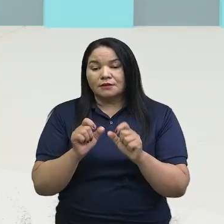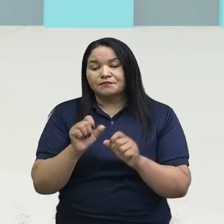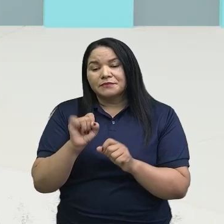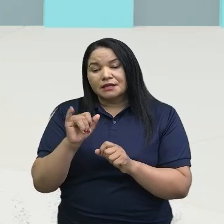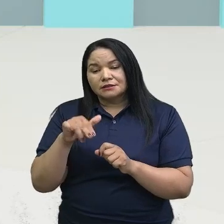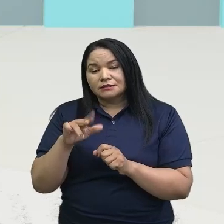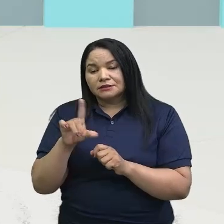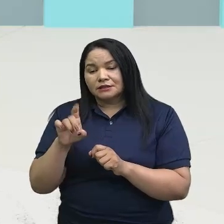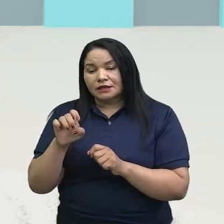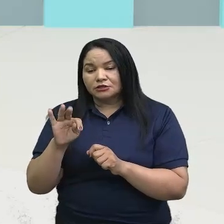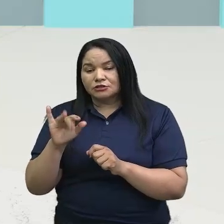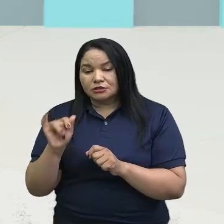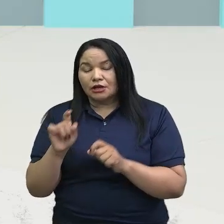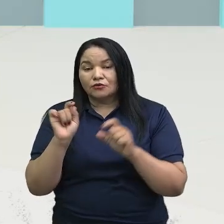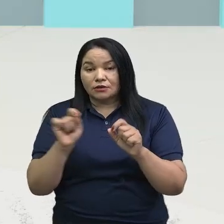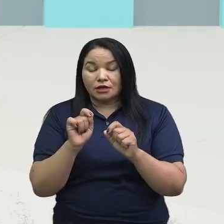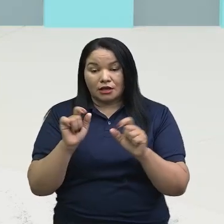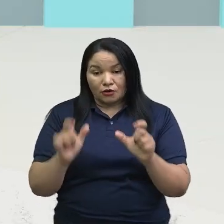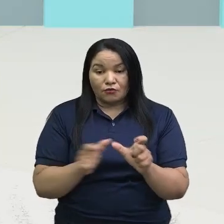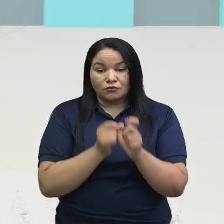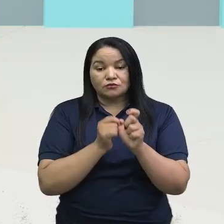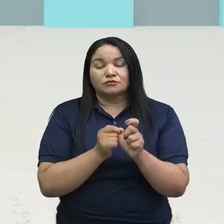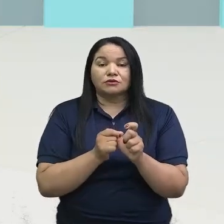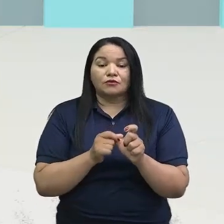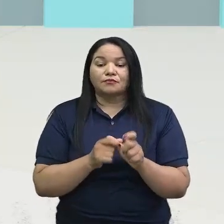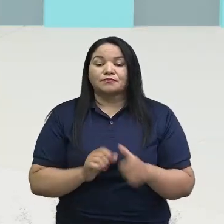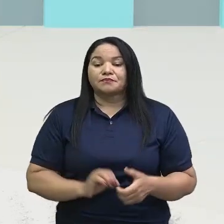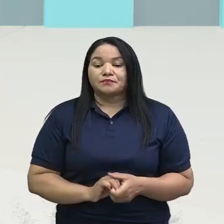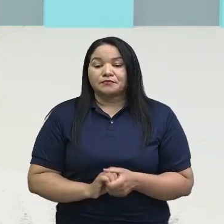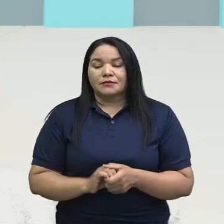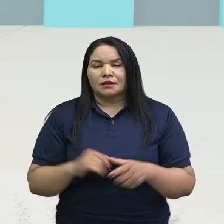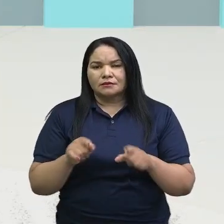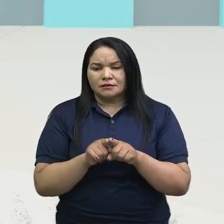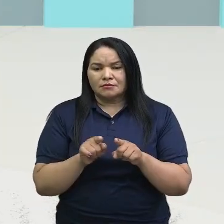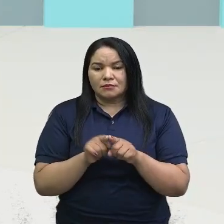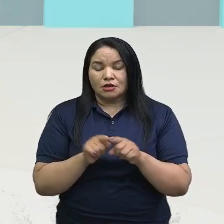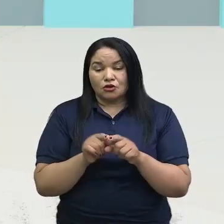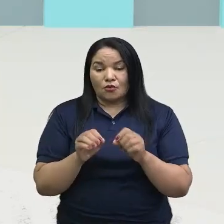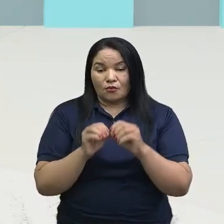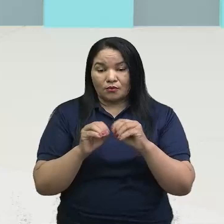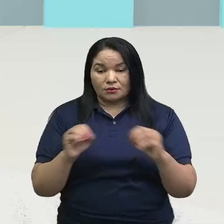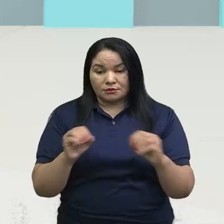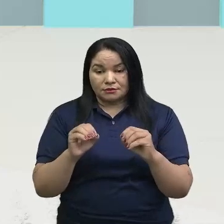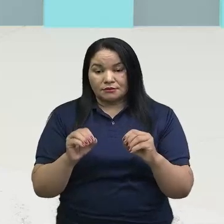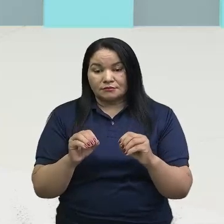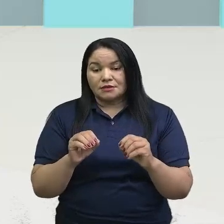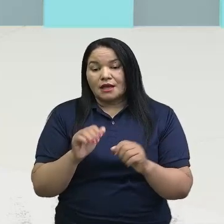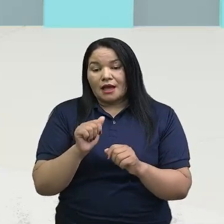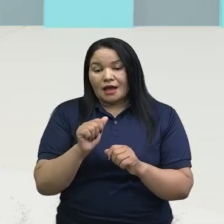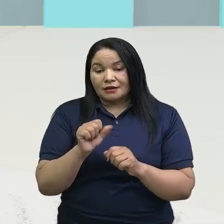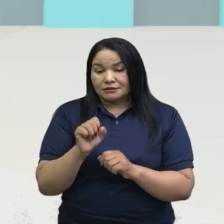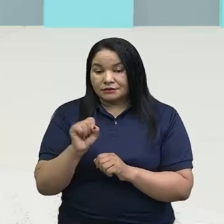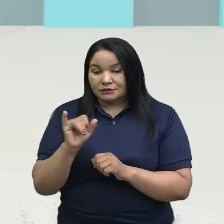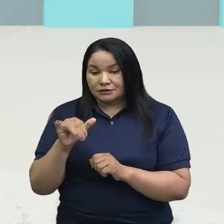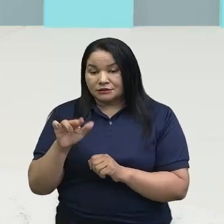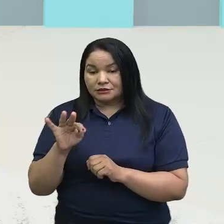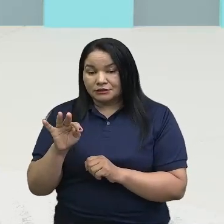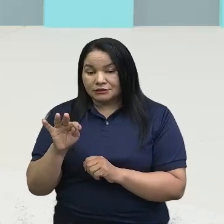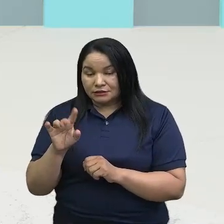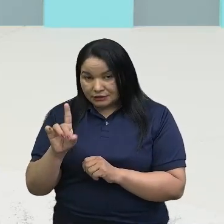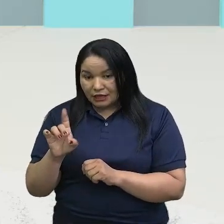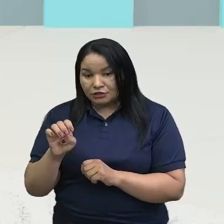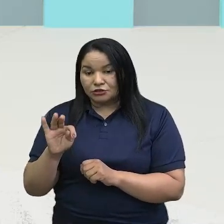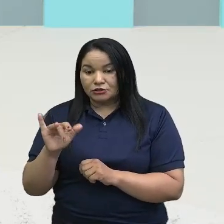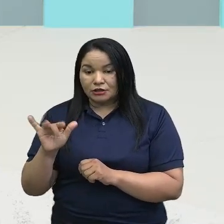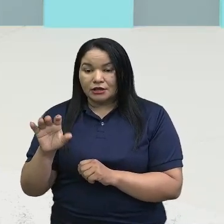a presença da conjunção coordenativa. E as orações coordenadas assindéticas são aquelas em que não